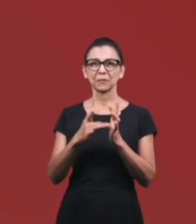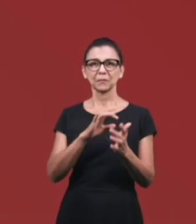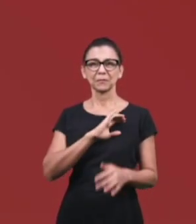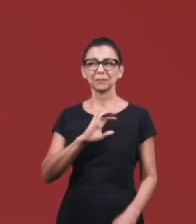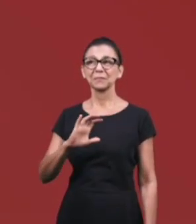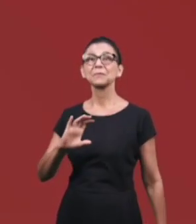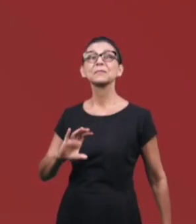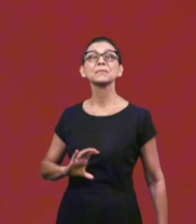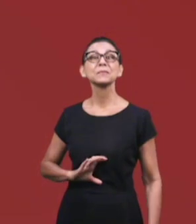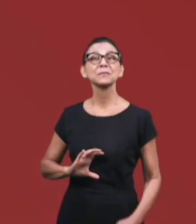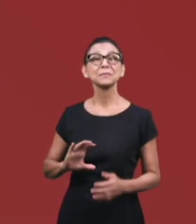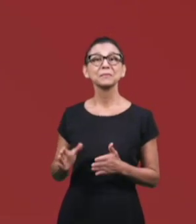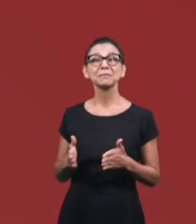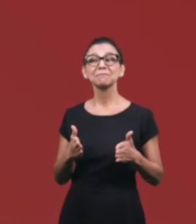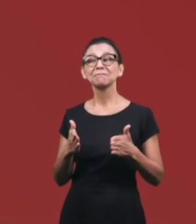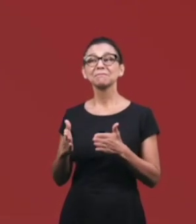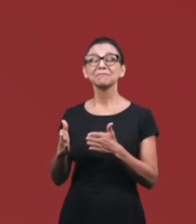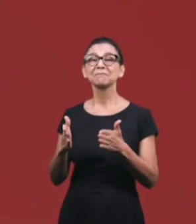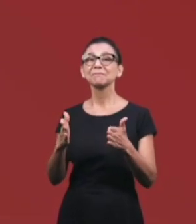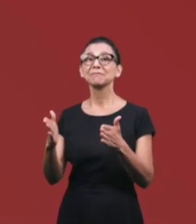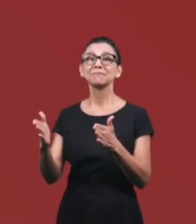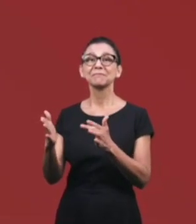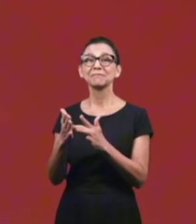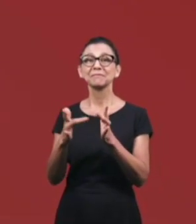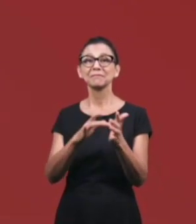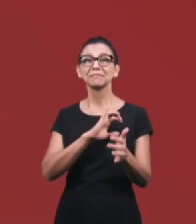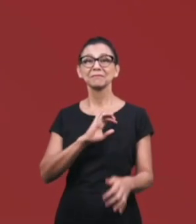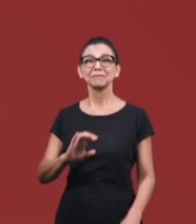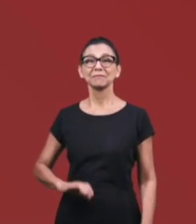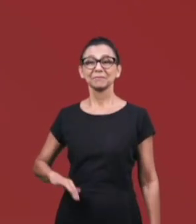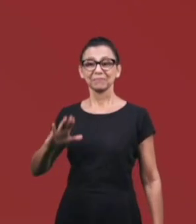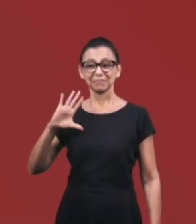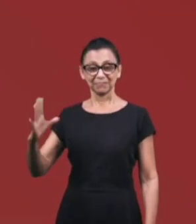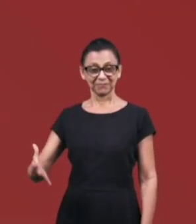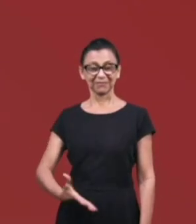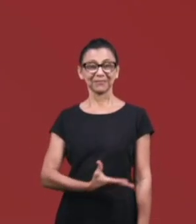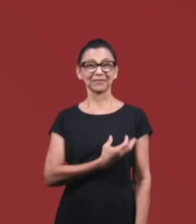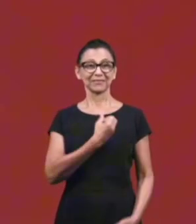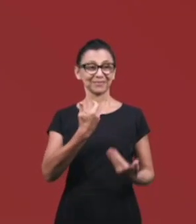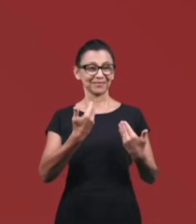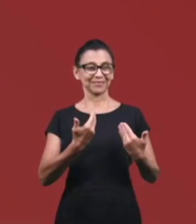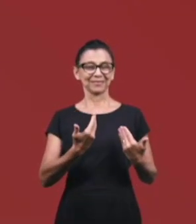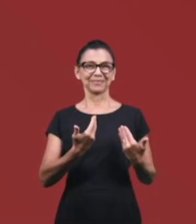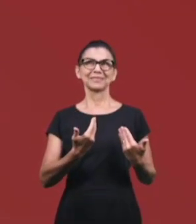Jesus Cristo me salvou. Eu fui salvo pela